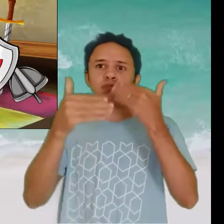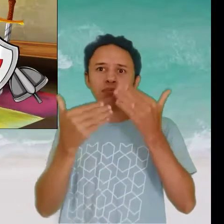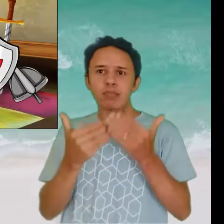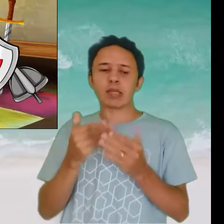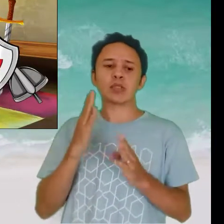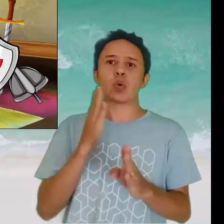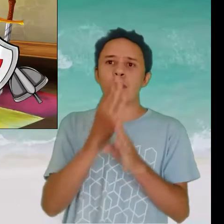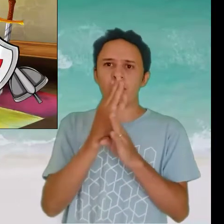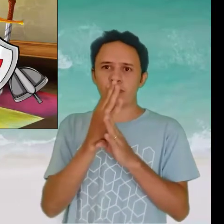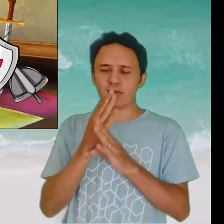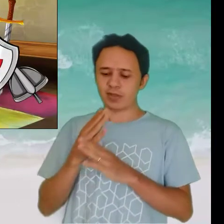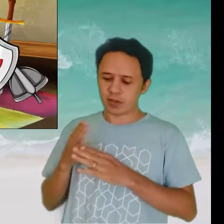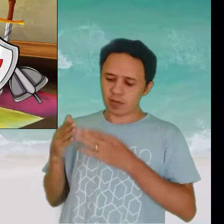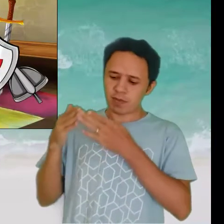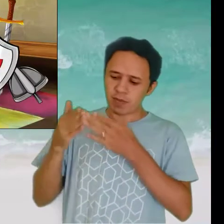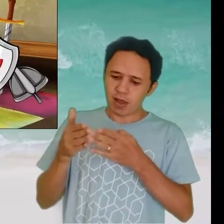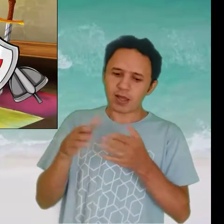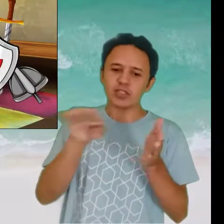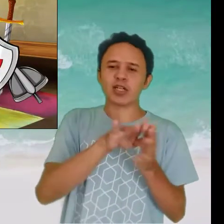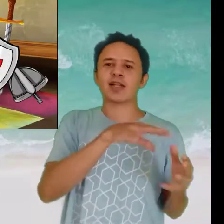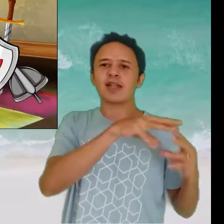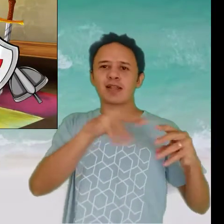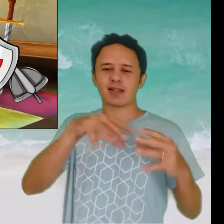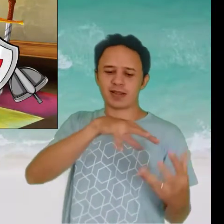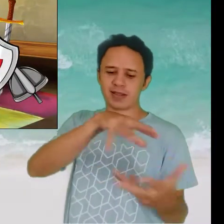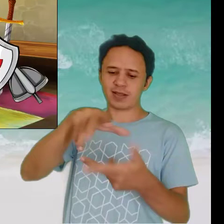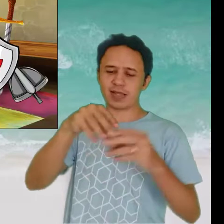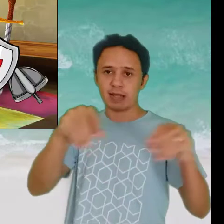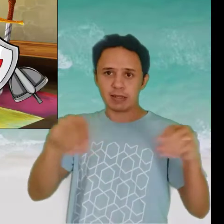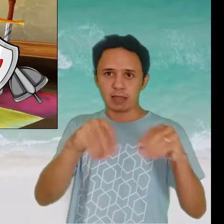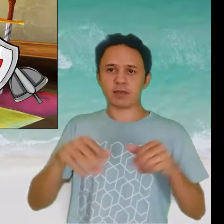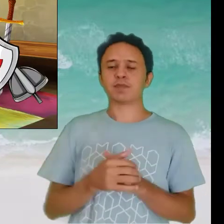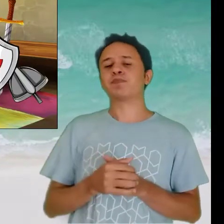descobrimentos, da terra para o mar. E é isso que você vai descobrir agora.